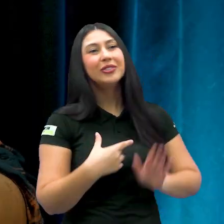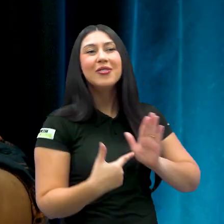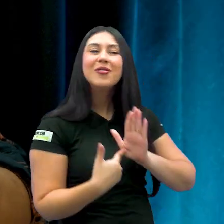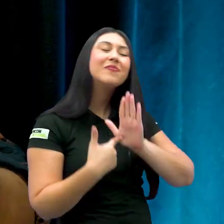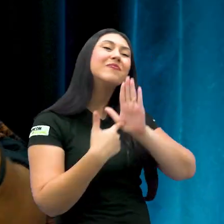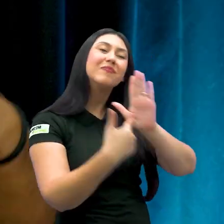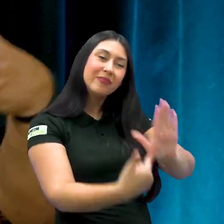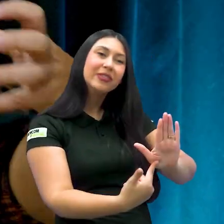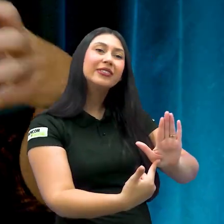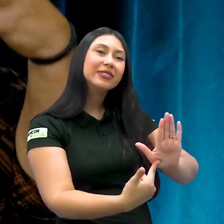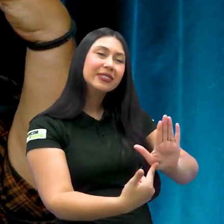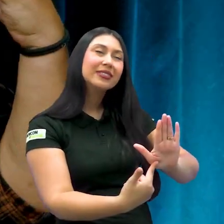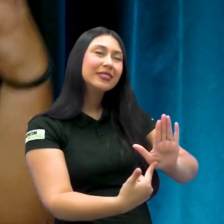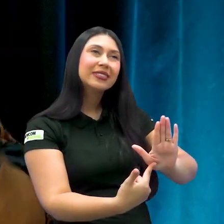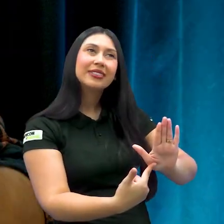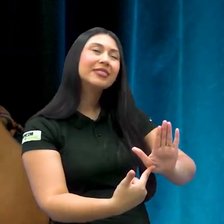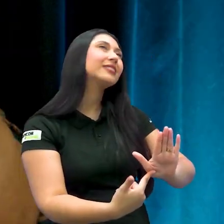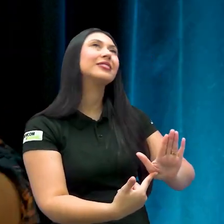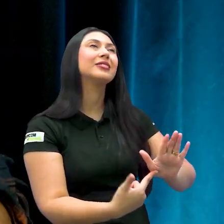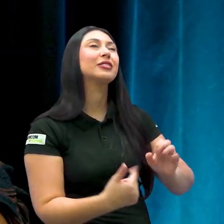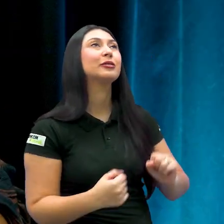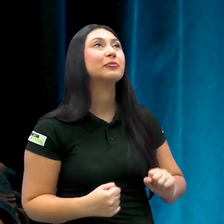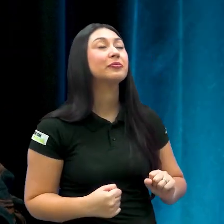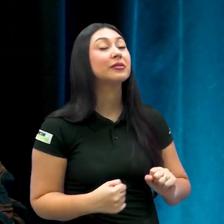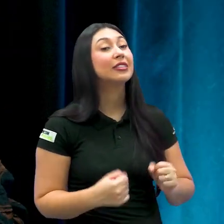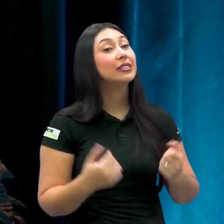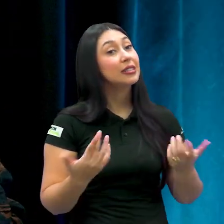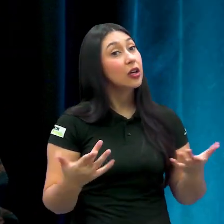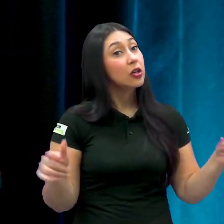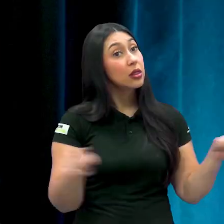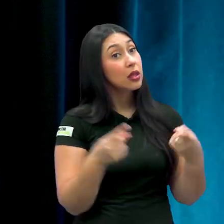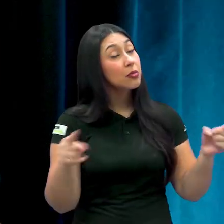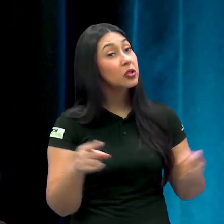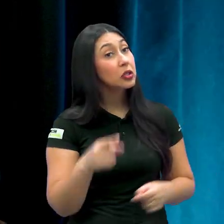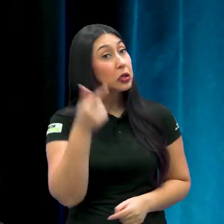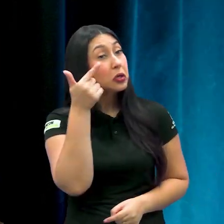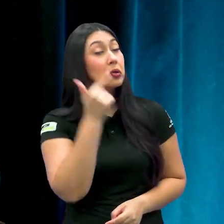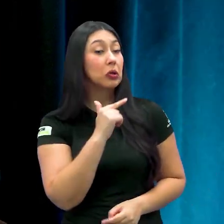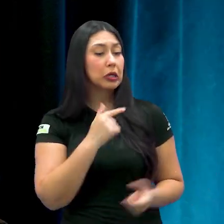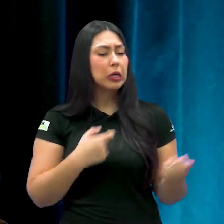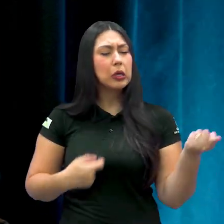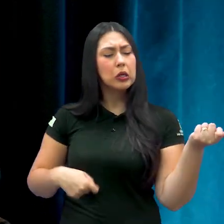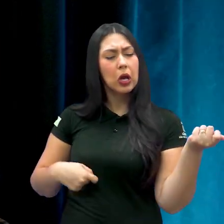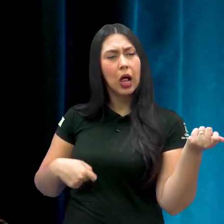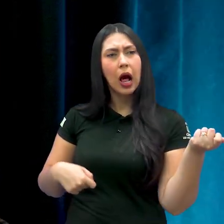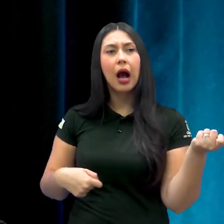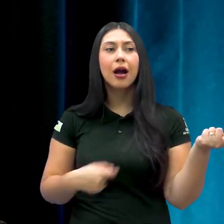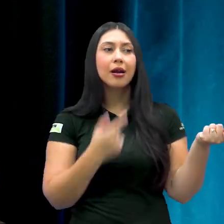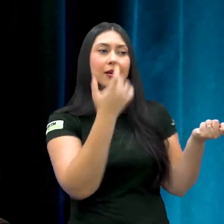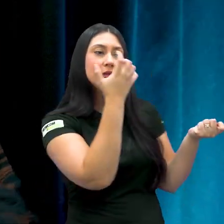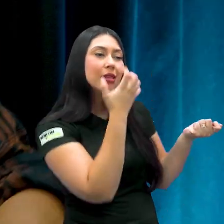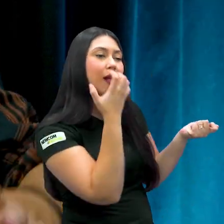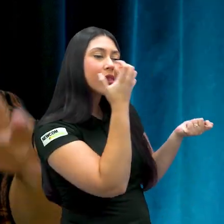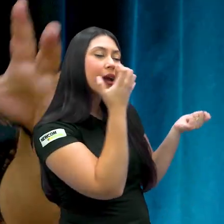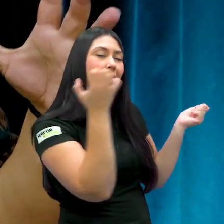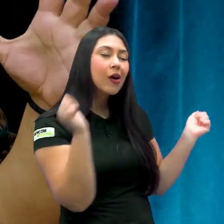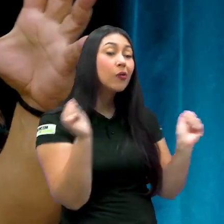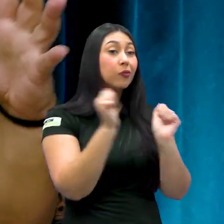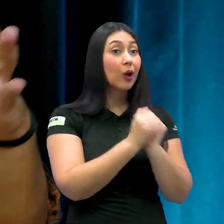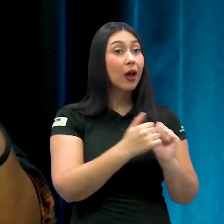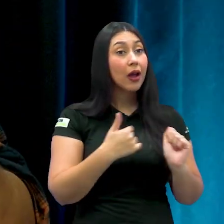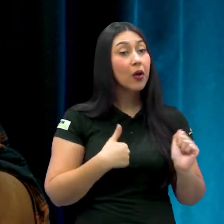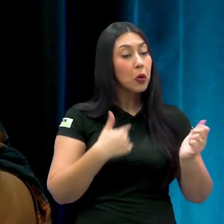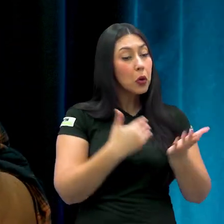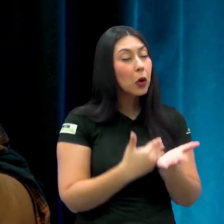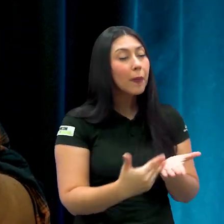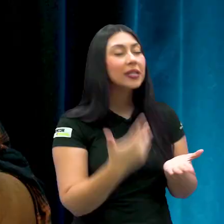parte onde eu coloco um sentimento e me expresso. Nessa música eu consegui unir os dois. Eu entro nela